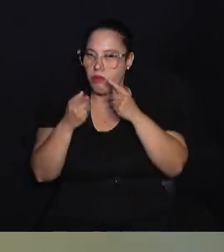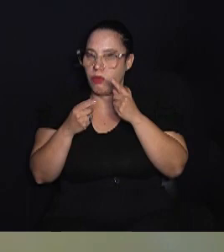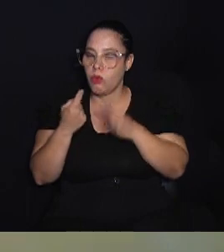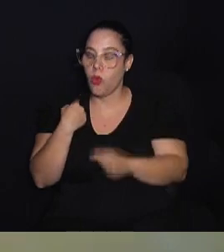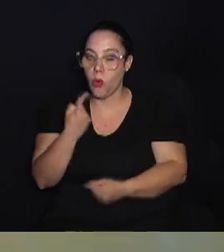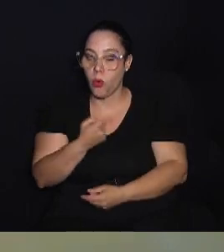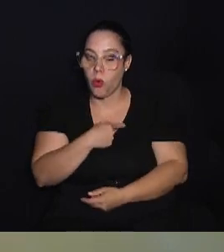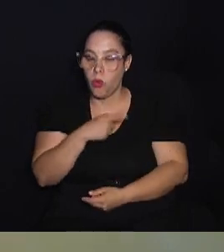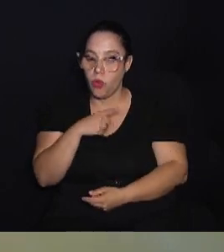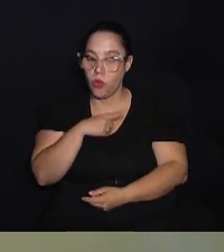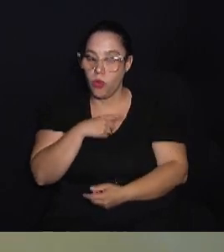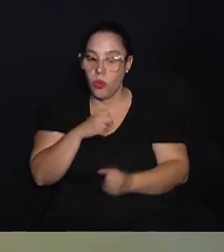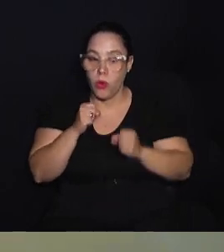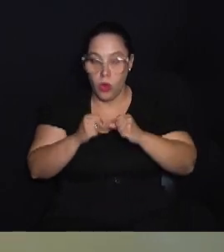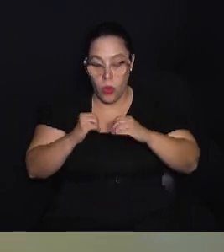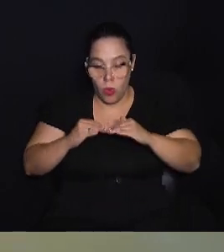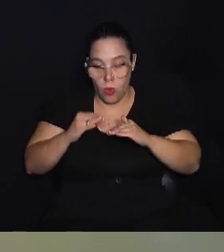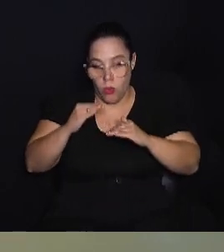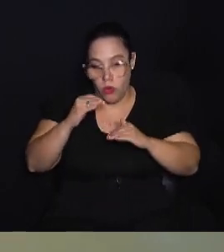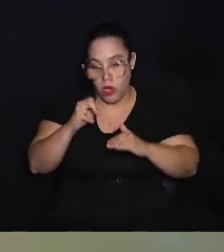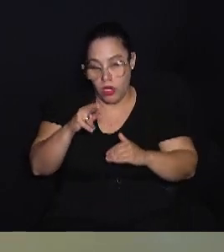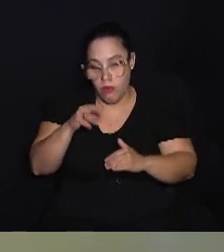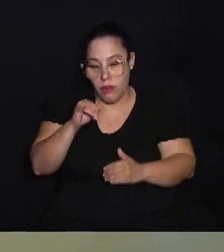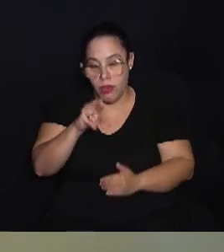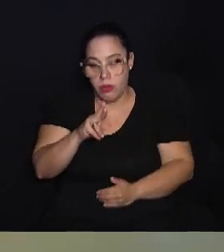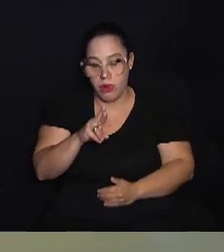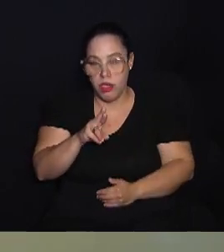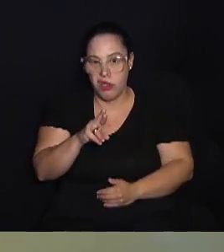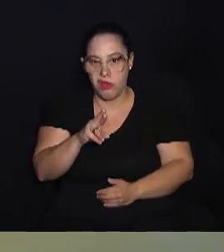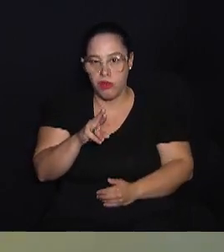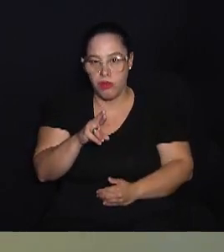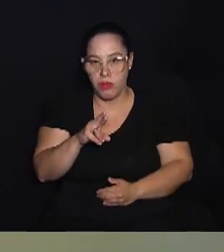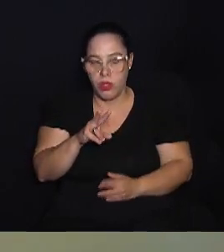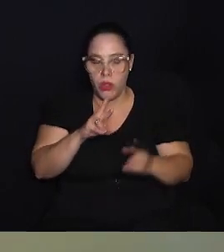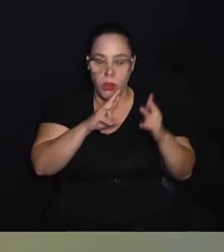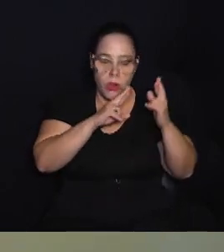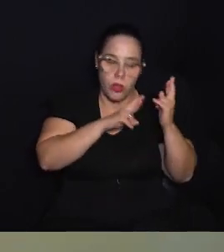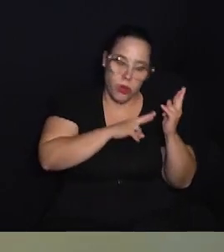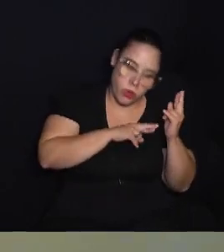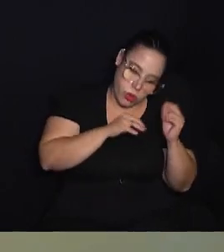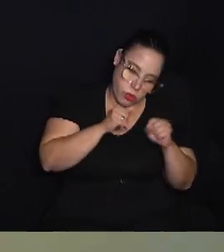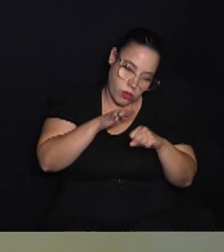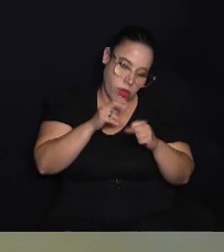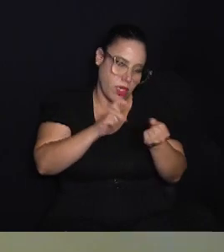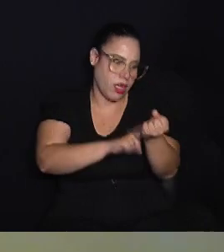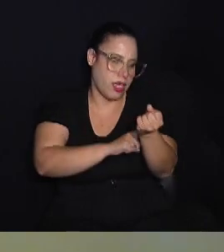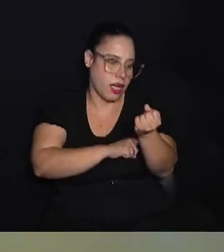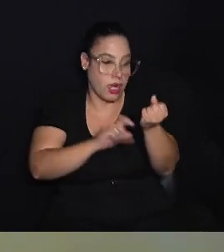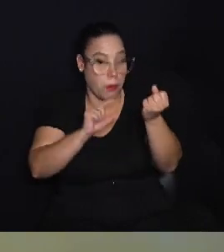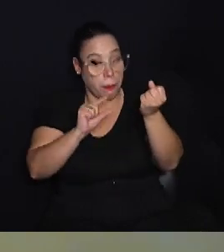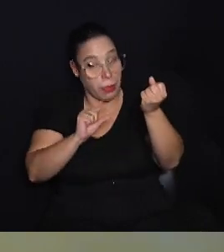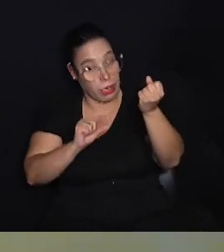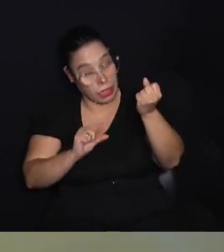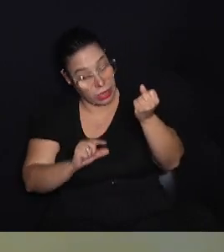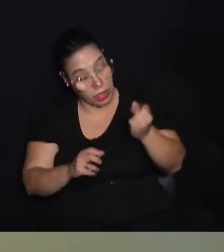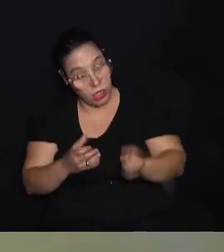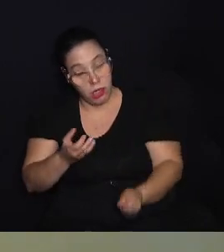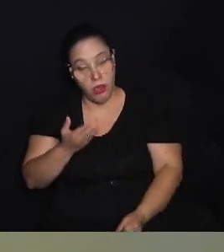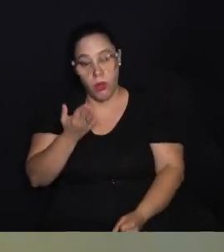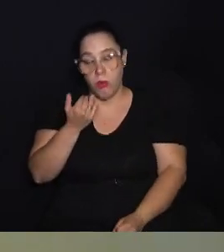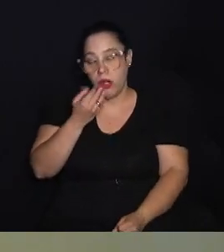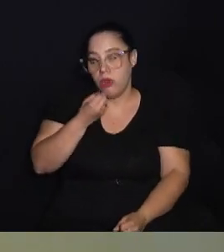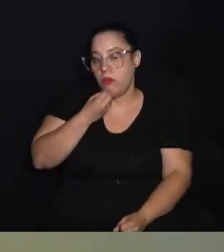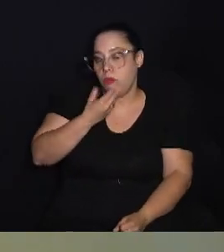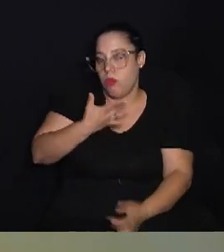nós, mais novos, podemos desinflamar o cérebro, dormir mais, nos estressarmos menos, né? Uma alimentação mais